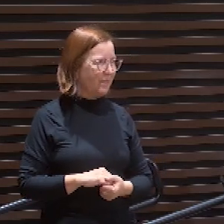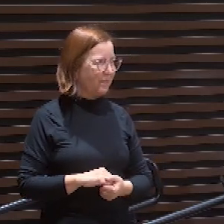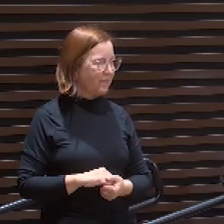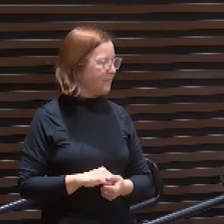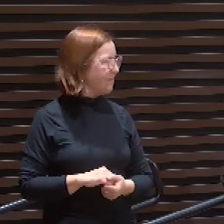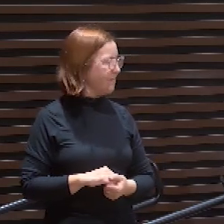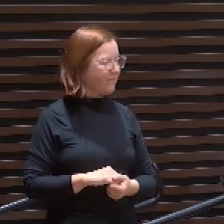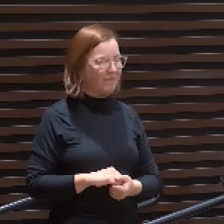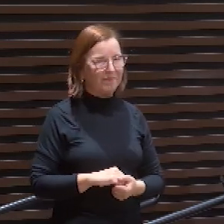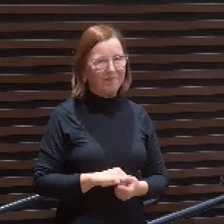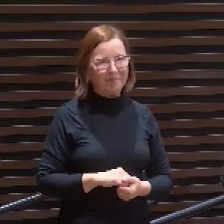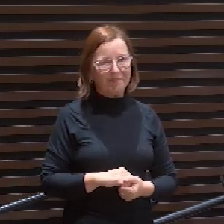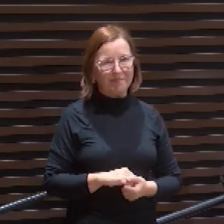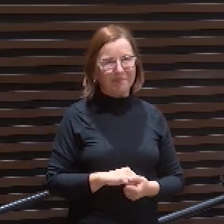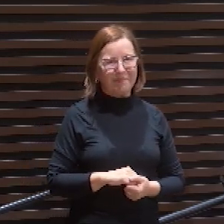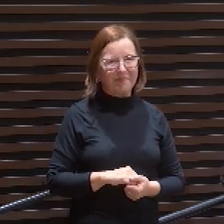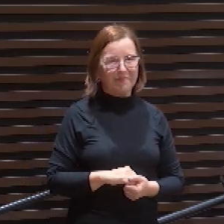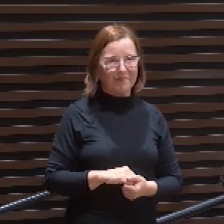Este